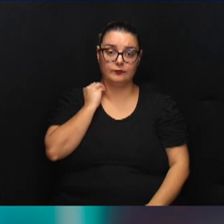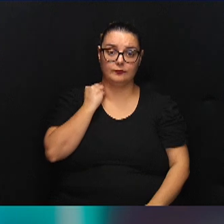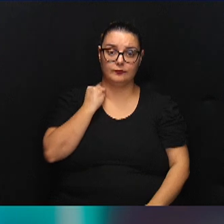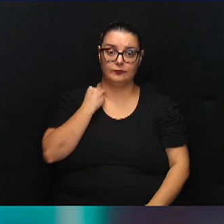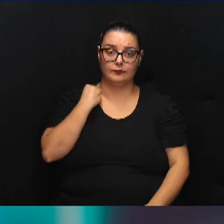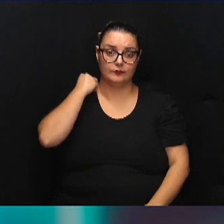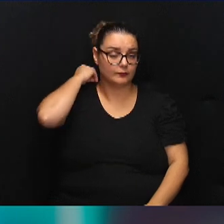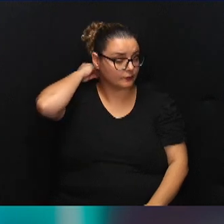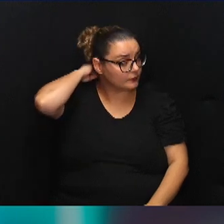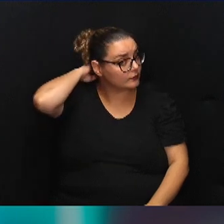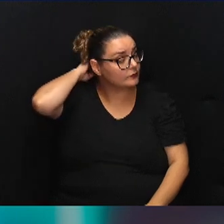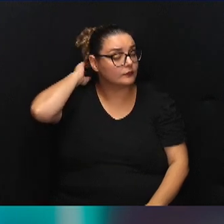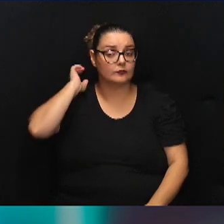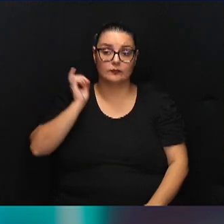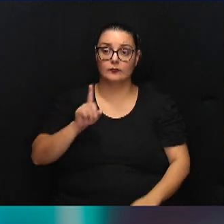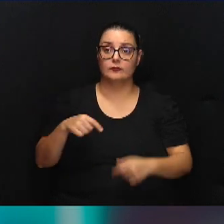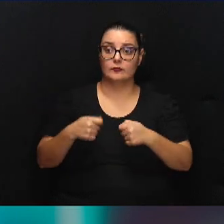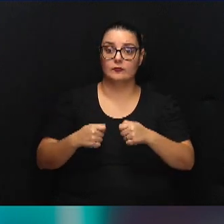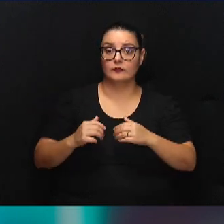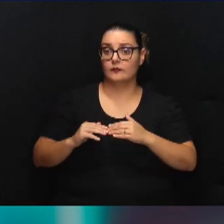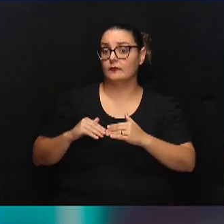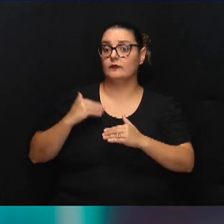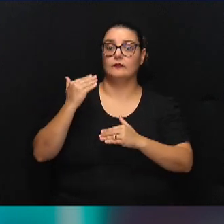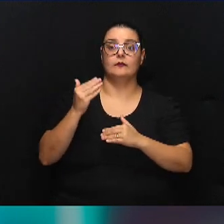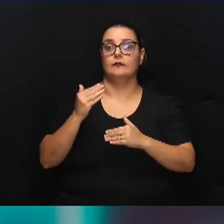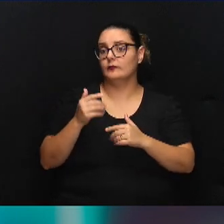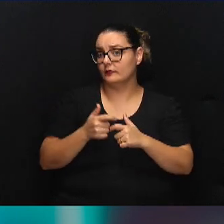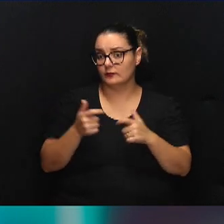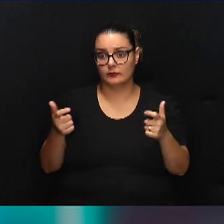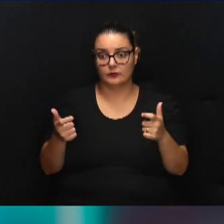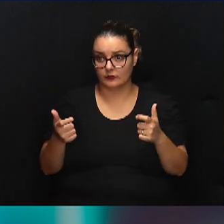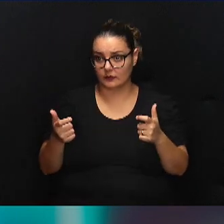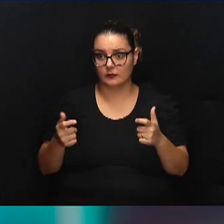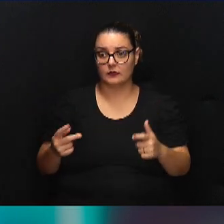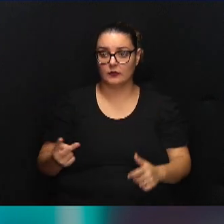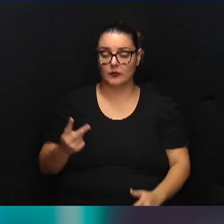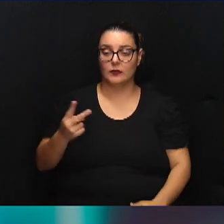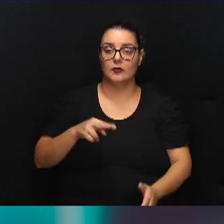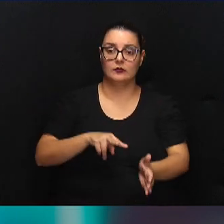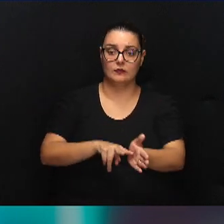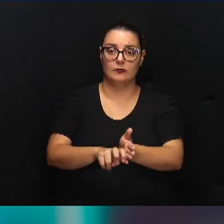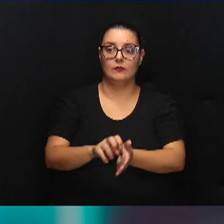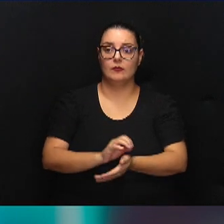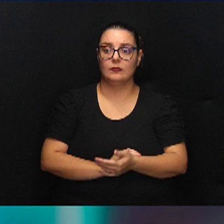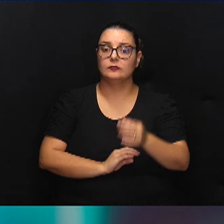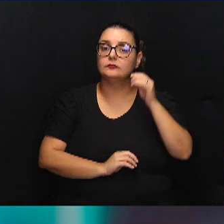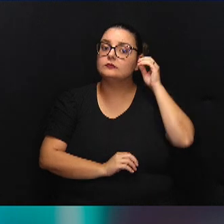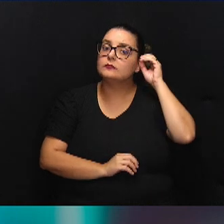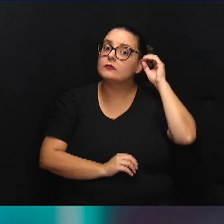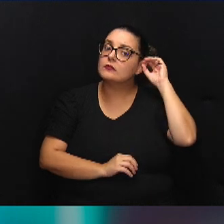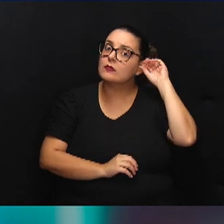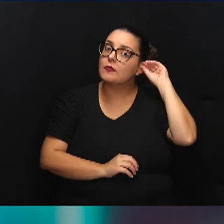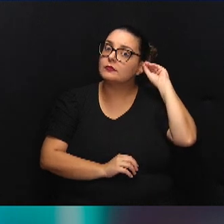tão necessárias, porque já extrapola absurdamente esses valores de diagnóstico. Acho que podemos passar.